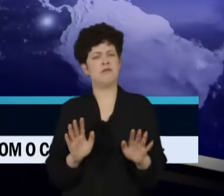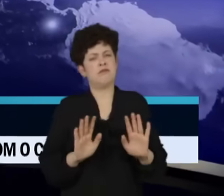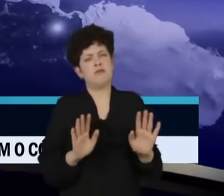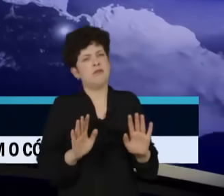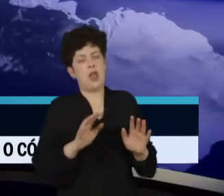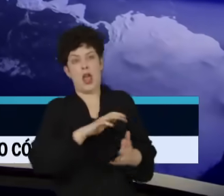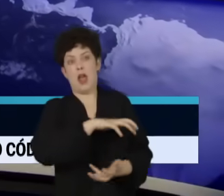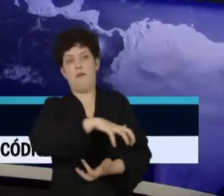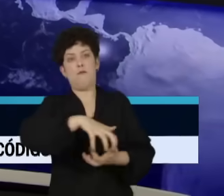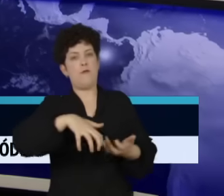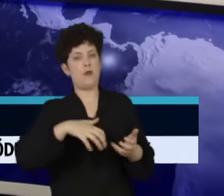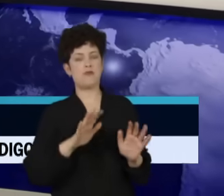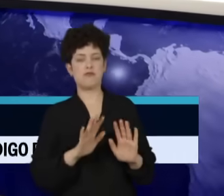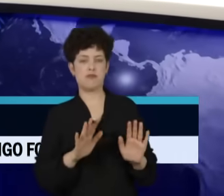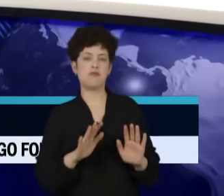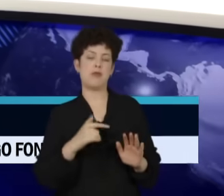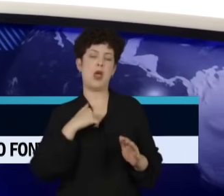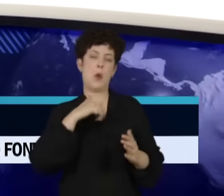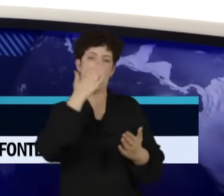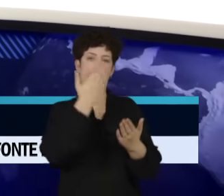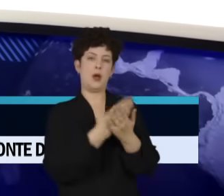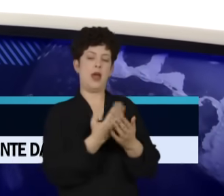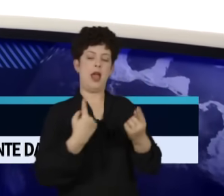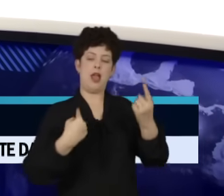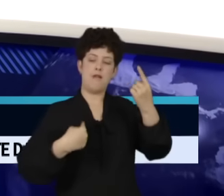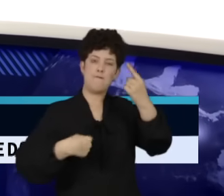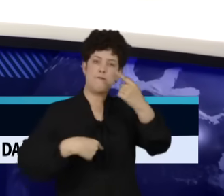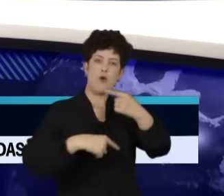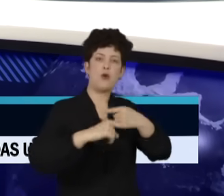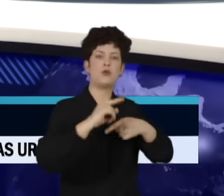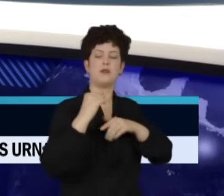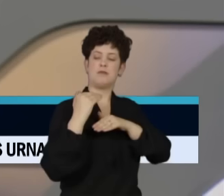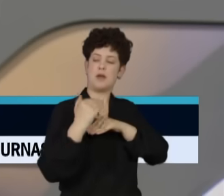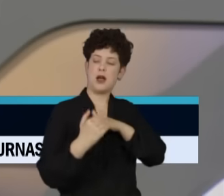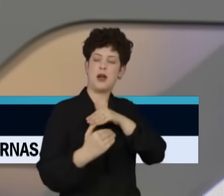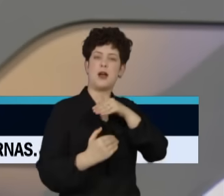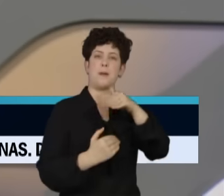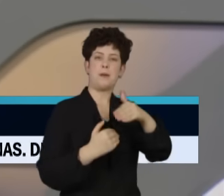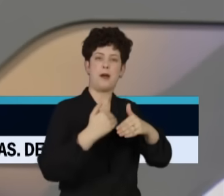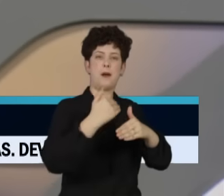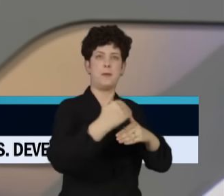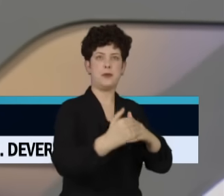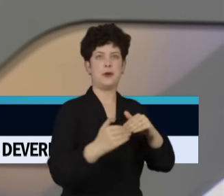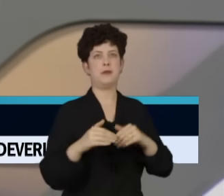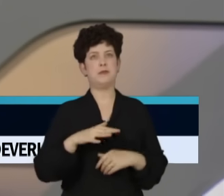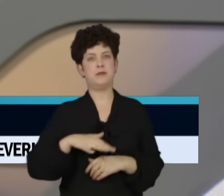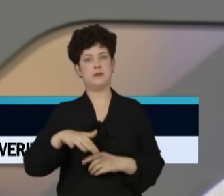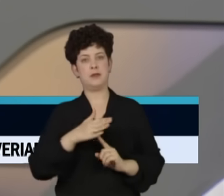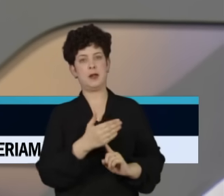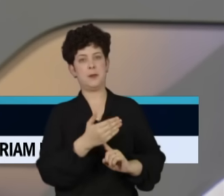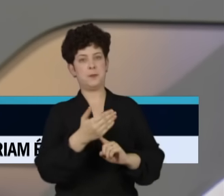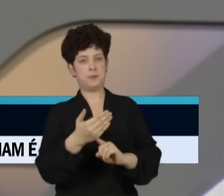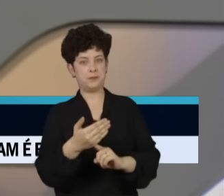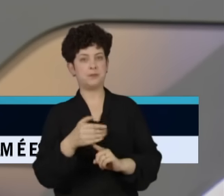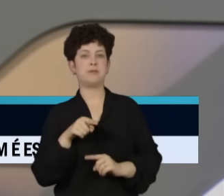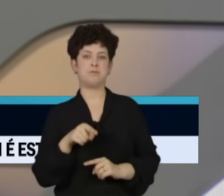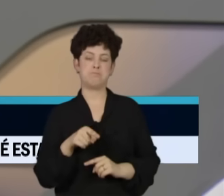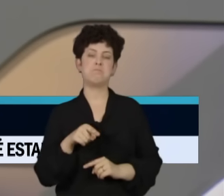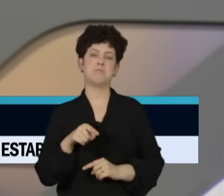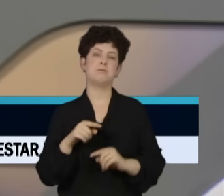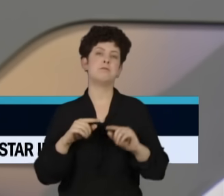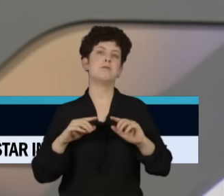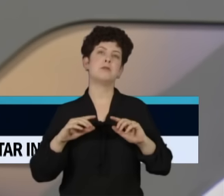revolução, eu diria que é uma evolução. Acho que revolução, eh, em termos de tecnologia são todas